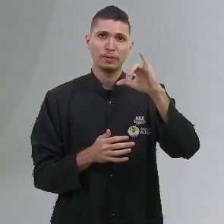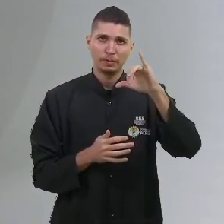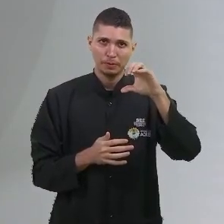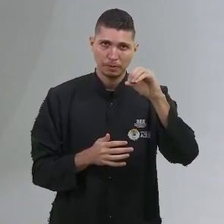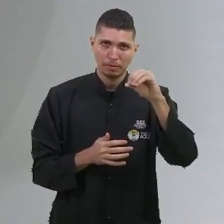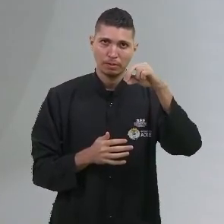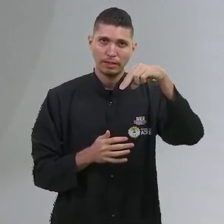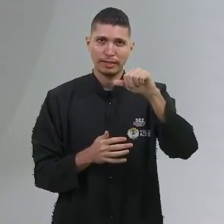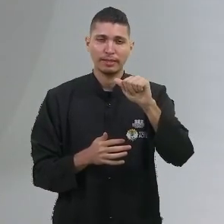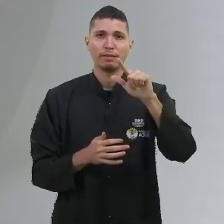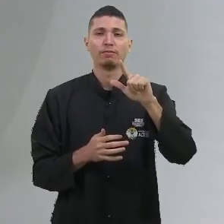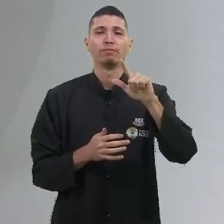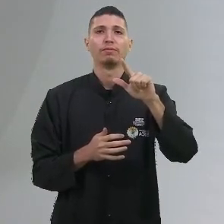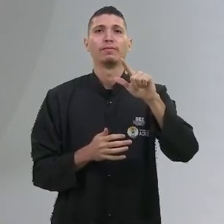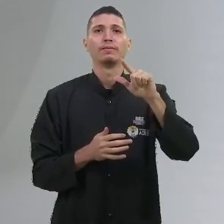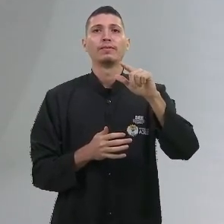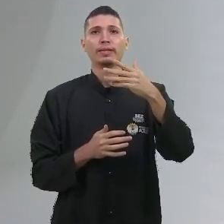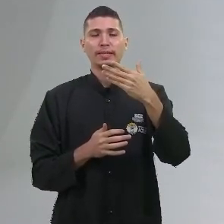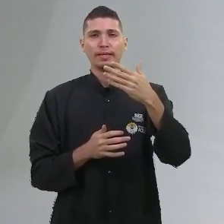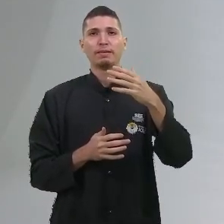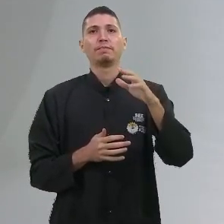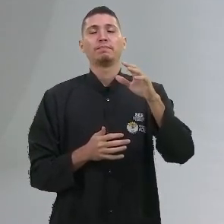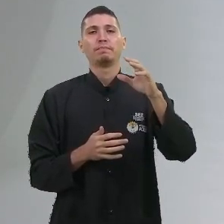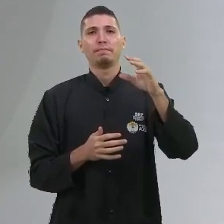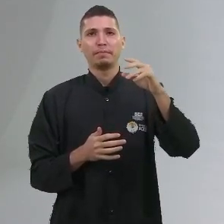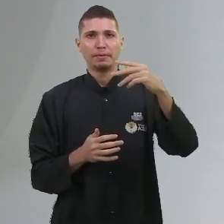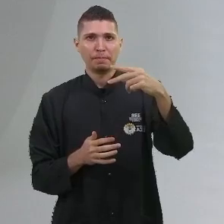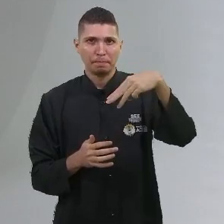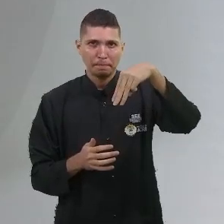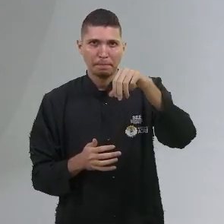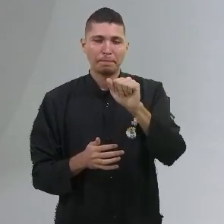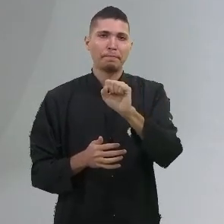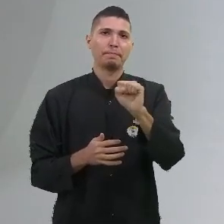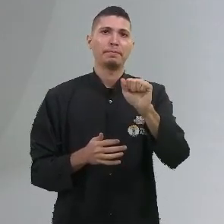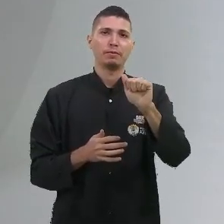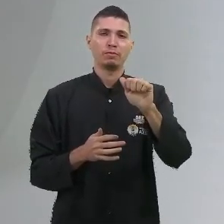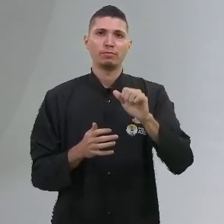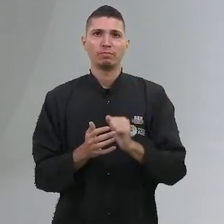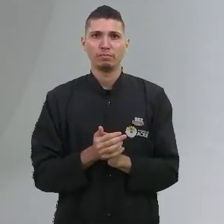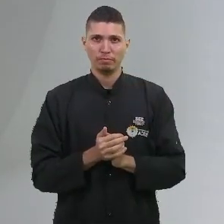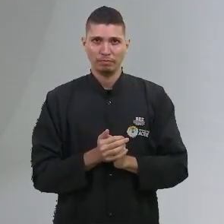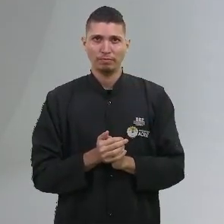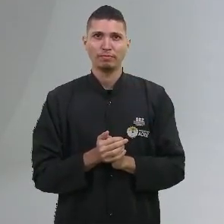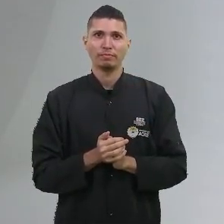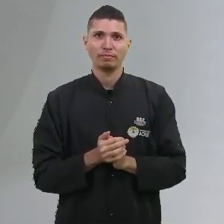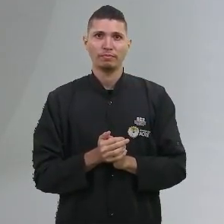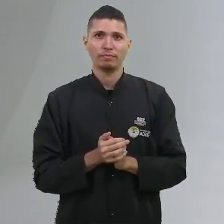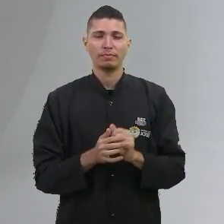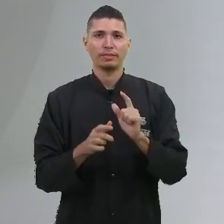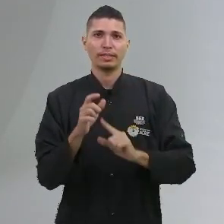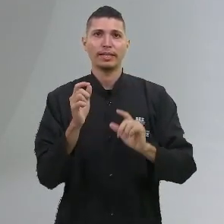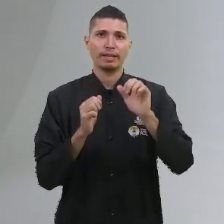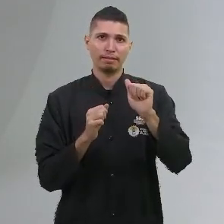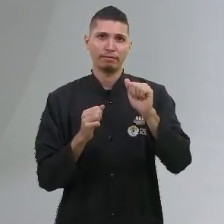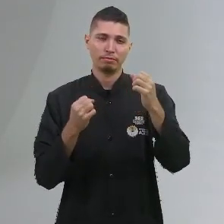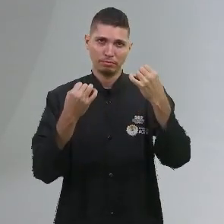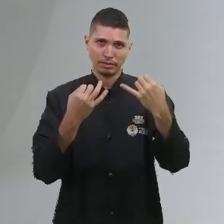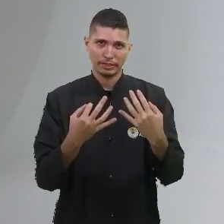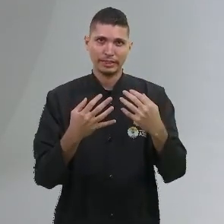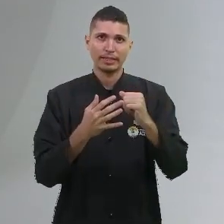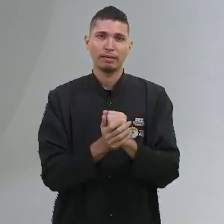massa de um corpo, né, de um objeto, maior vai ser a força necessária para fazer com que esse